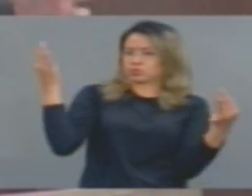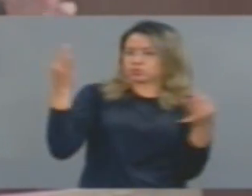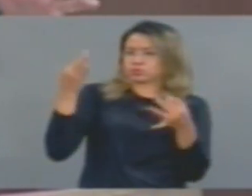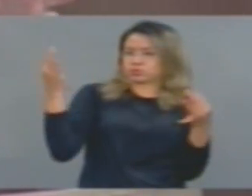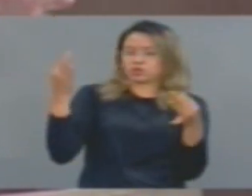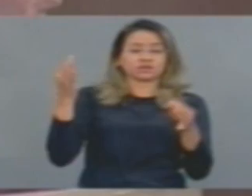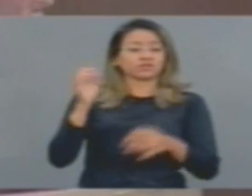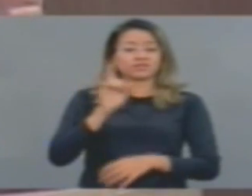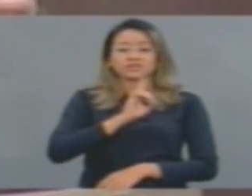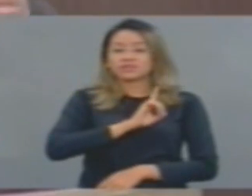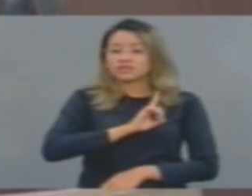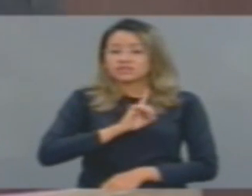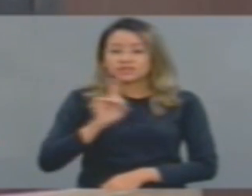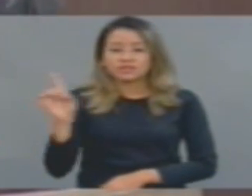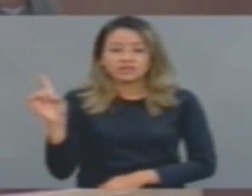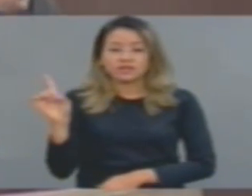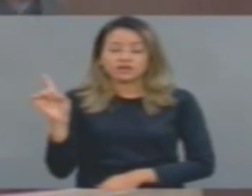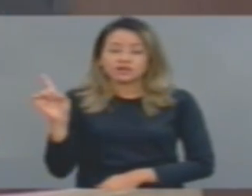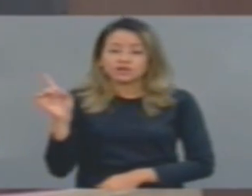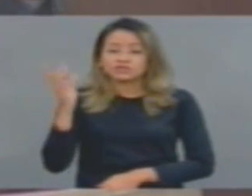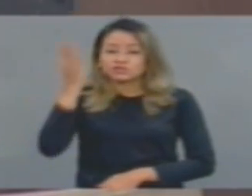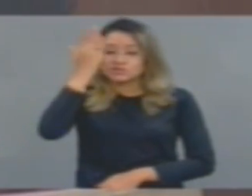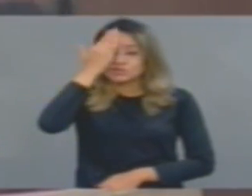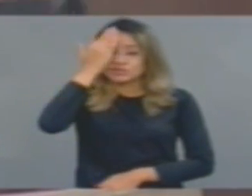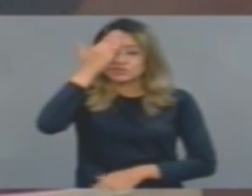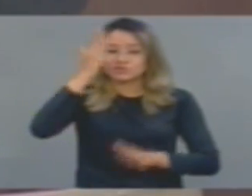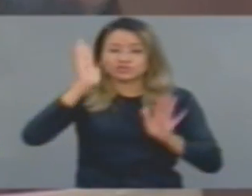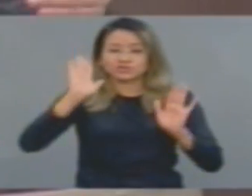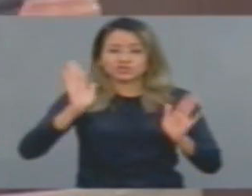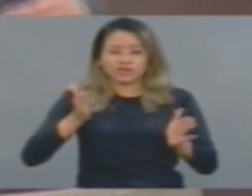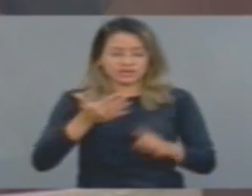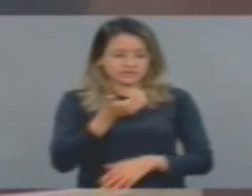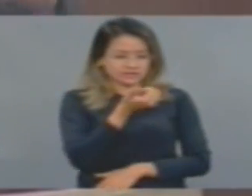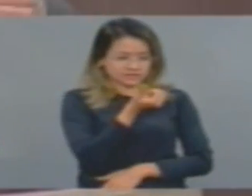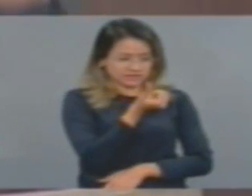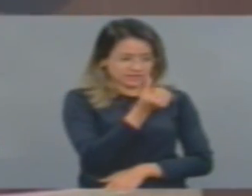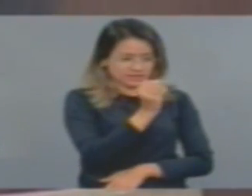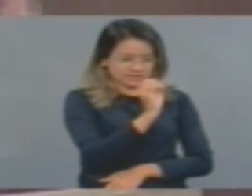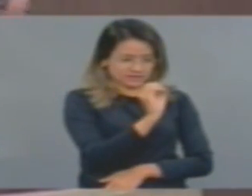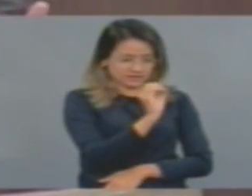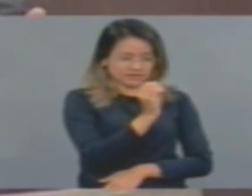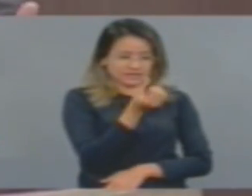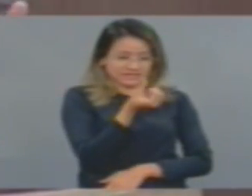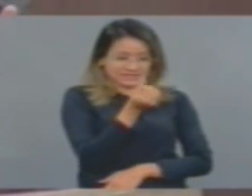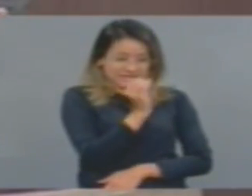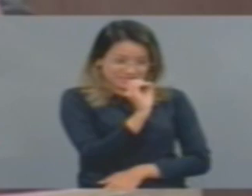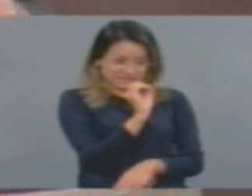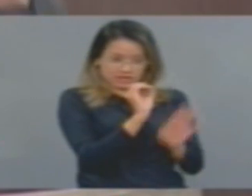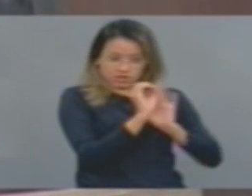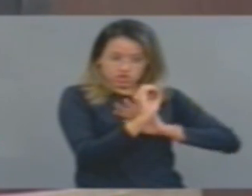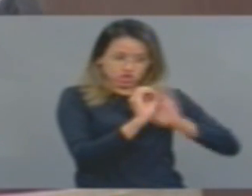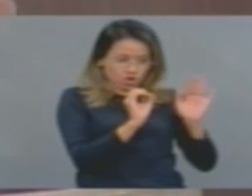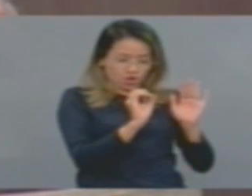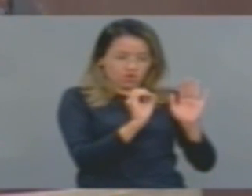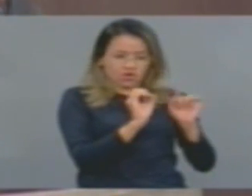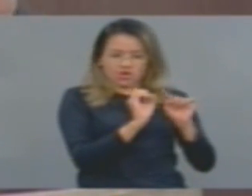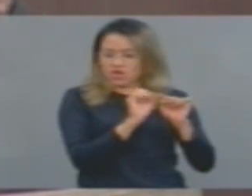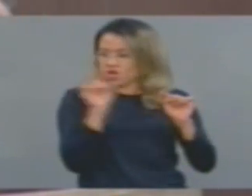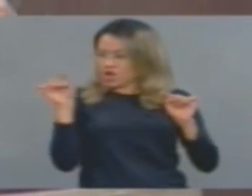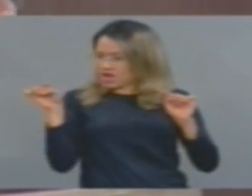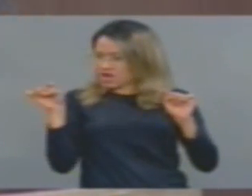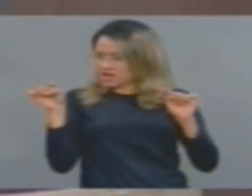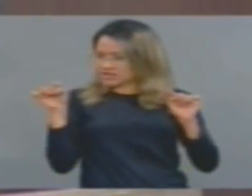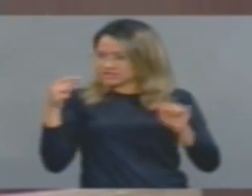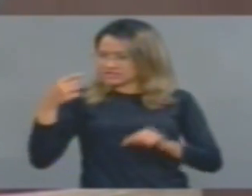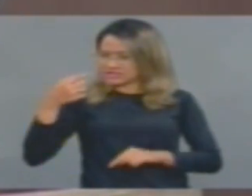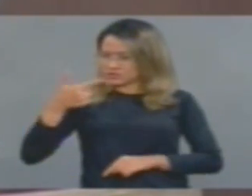conhecedor da matéria para saber que onde cabem 60, se eu coloco 215, eu gero